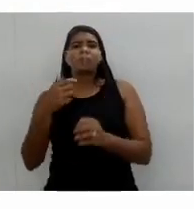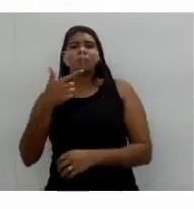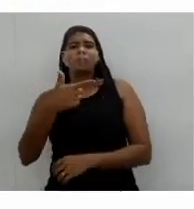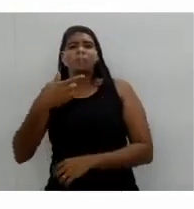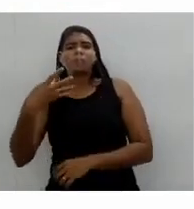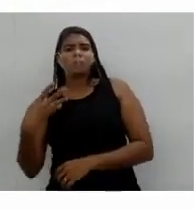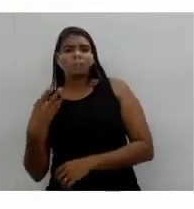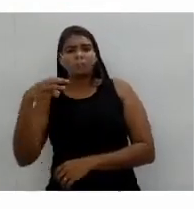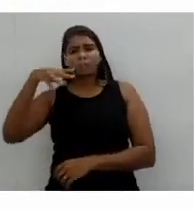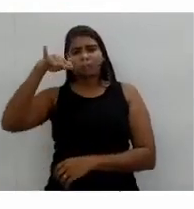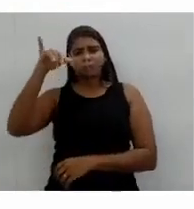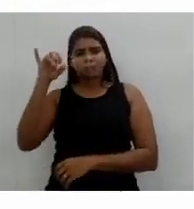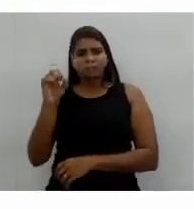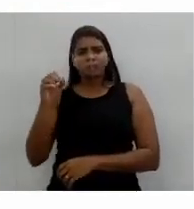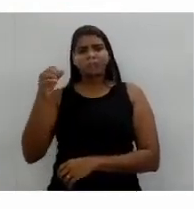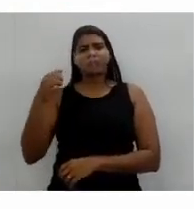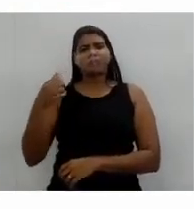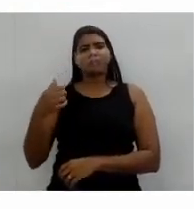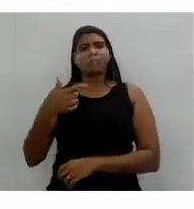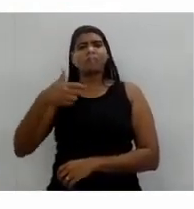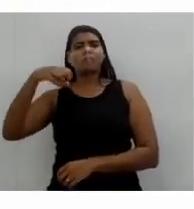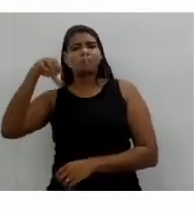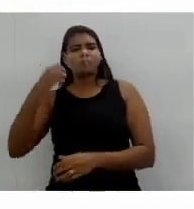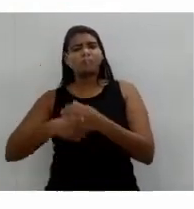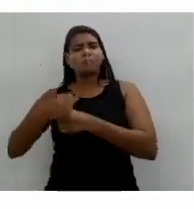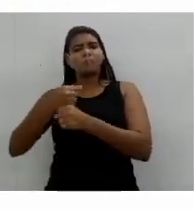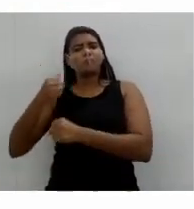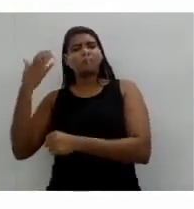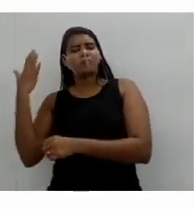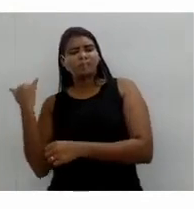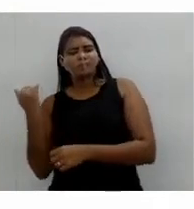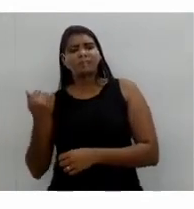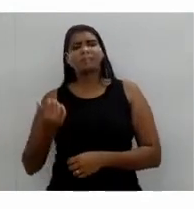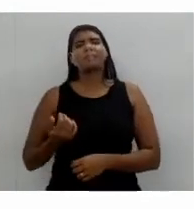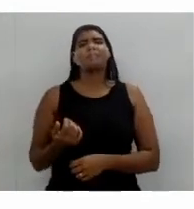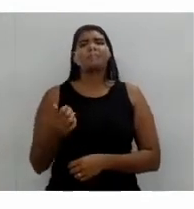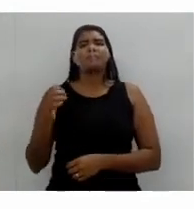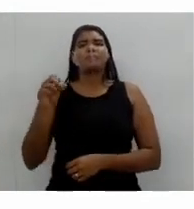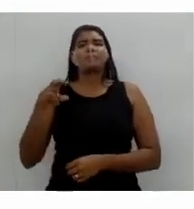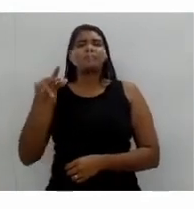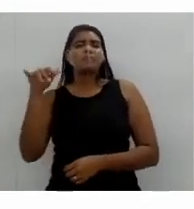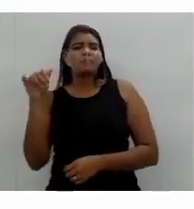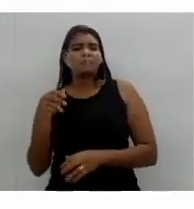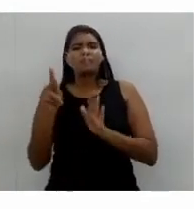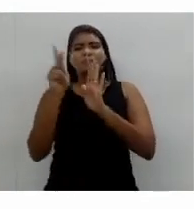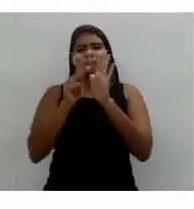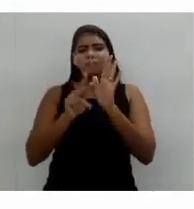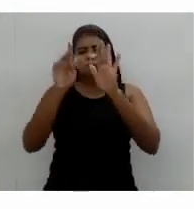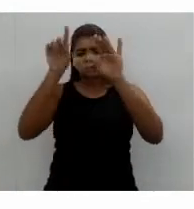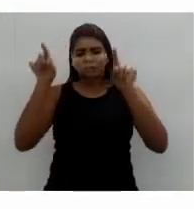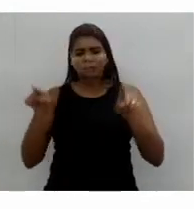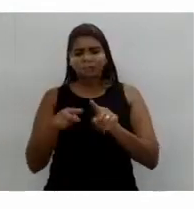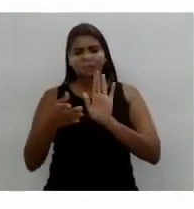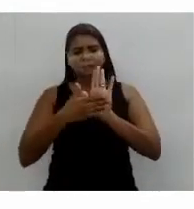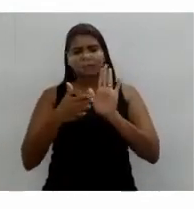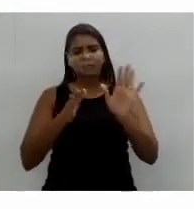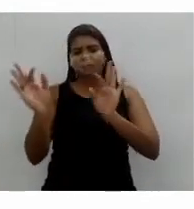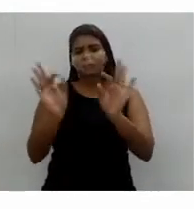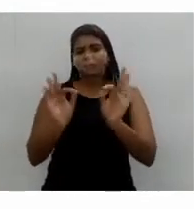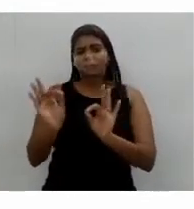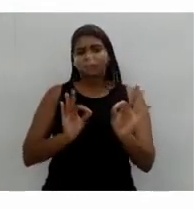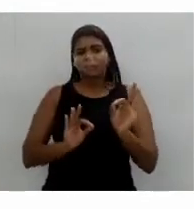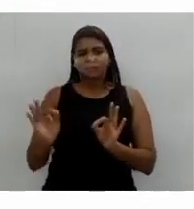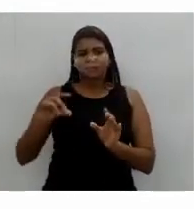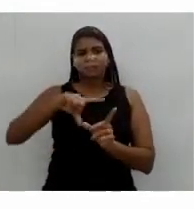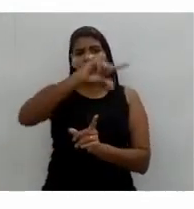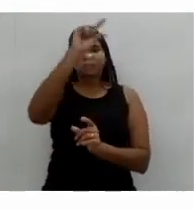maio de 2019, o ano passado, né? Então a NASA vem com esse projeto aí para voltar para a